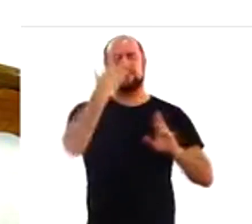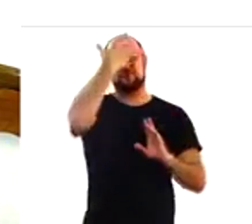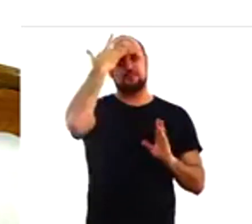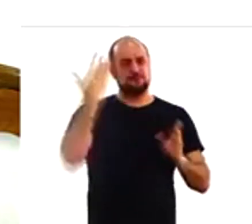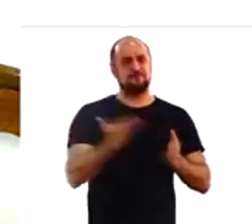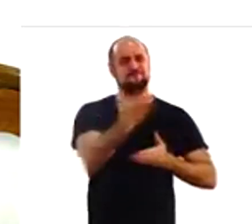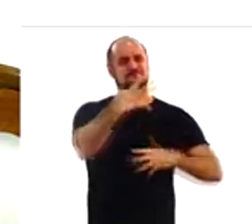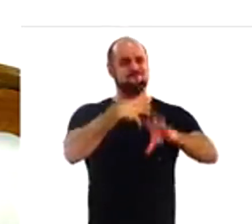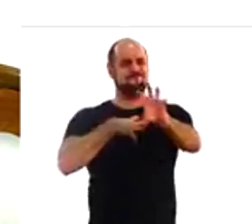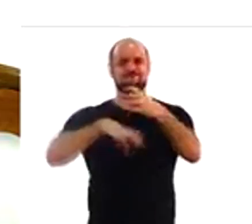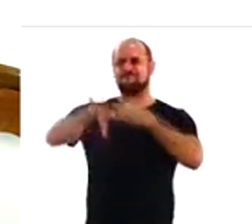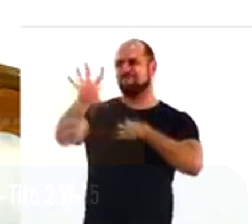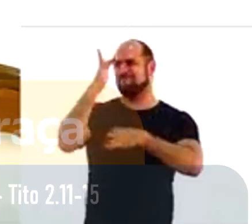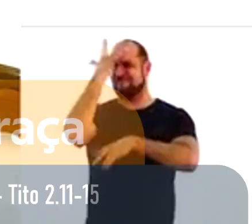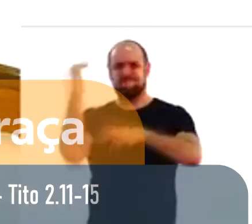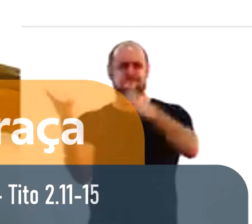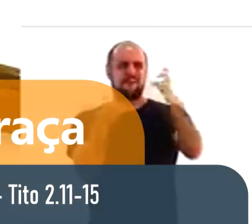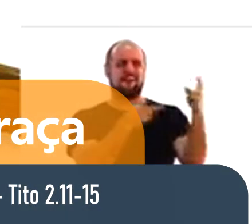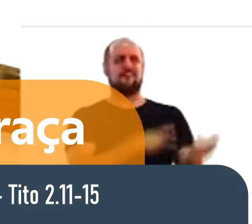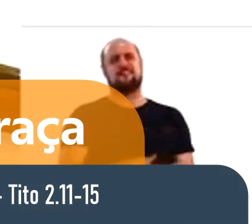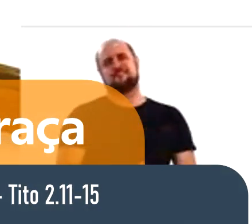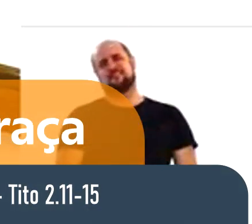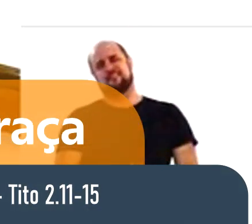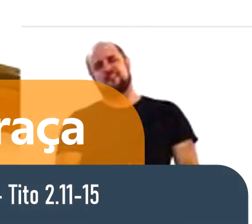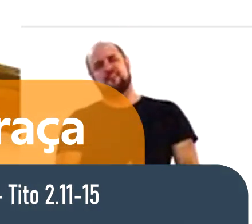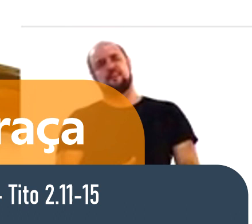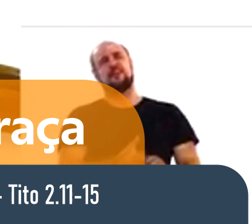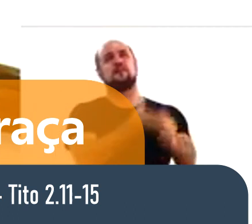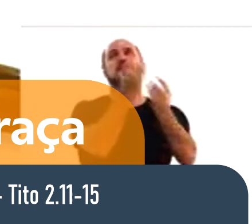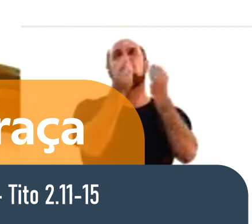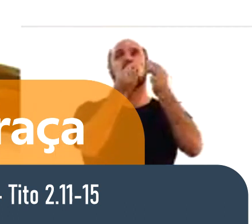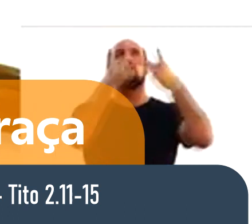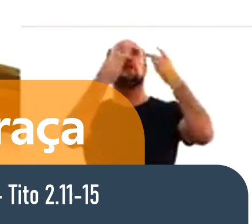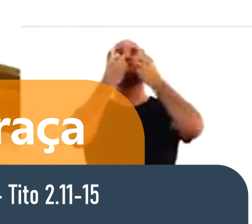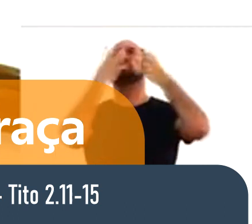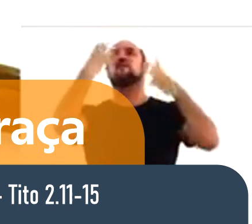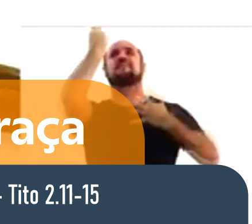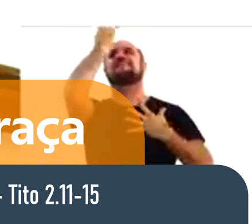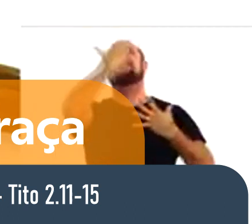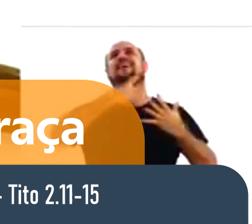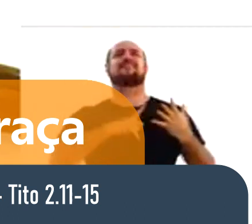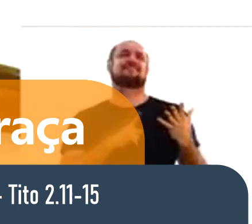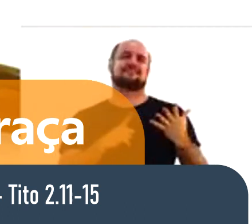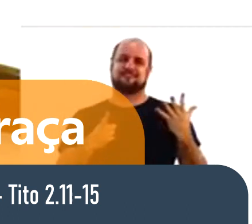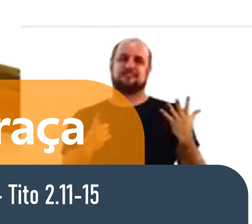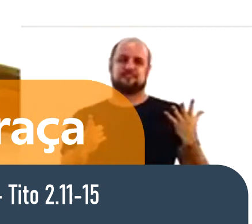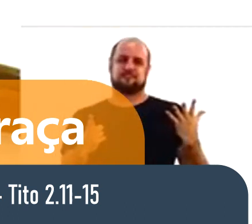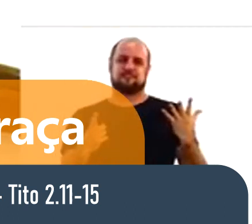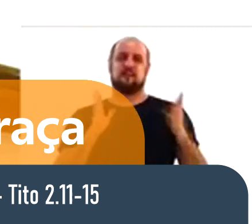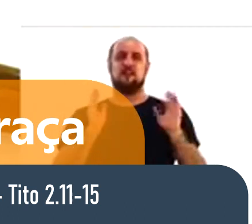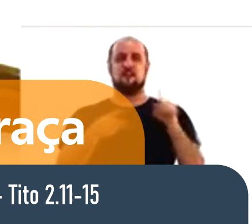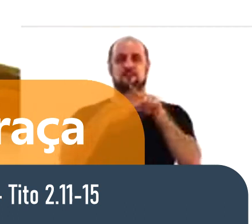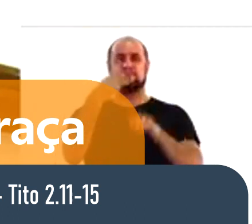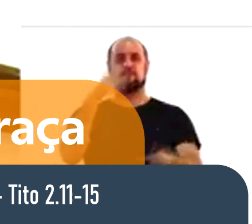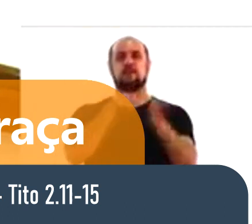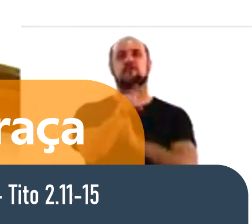e irmãs, os gloriosos benefícios da graça. Então eu quero começar fazendo 3